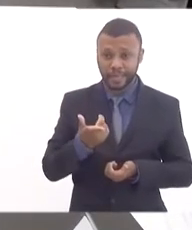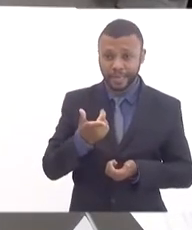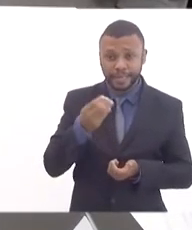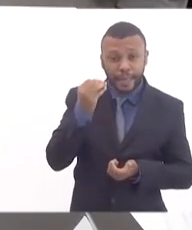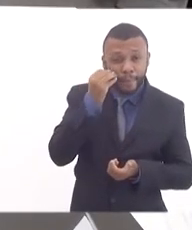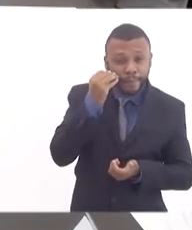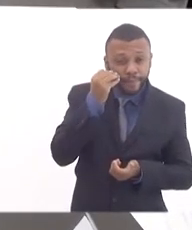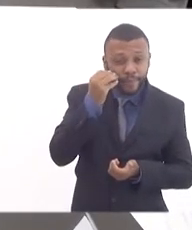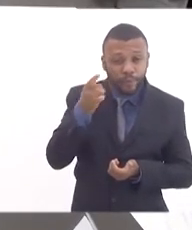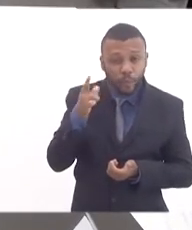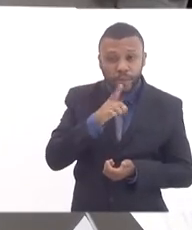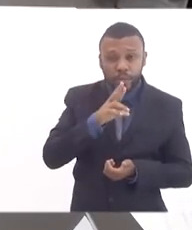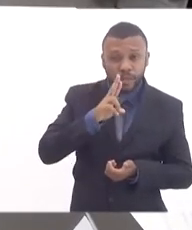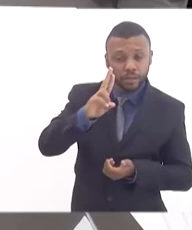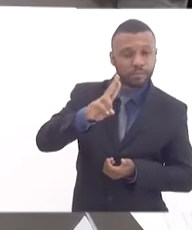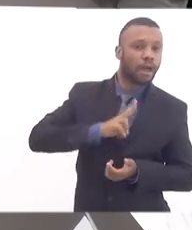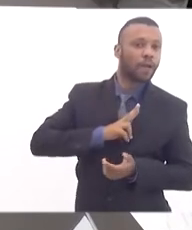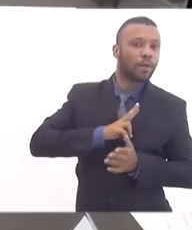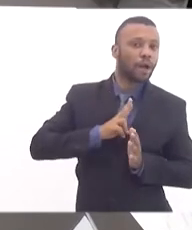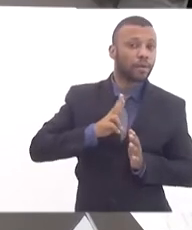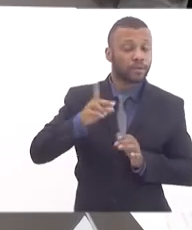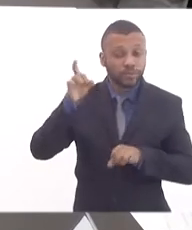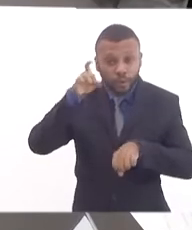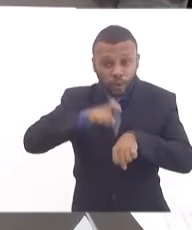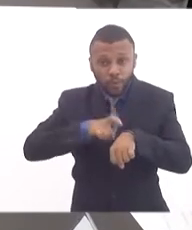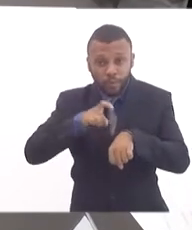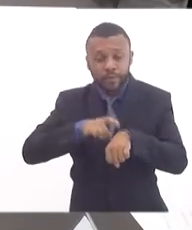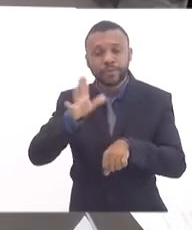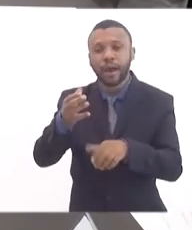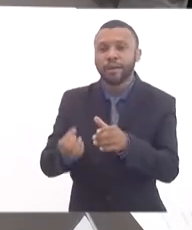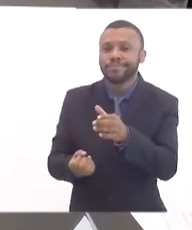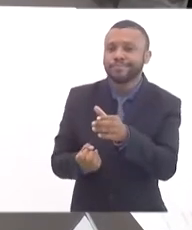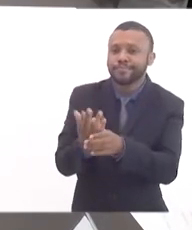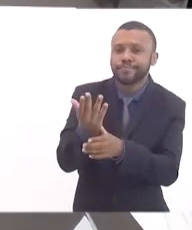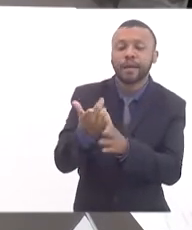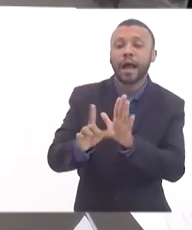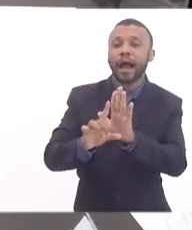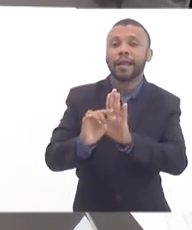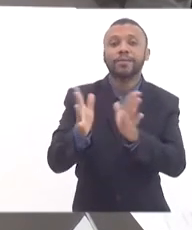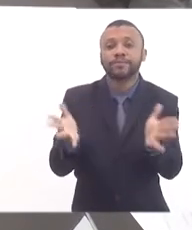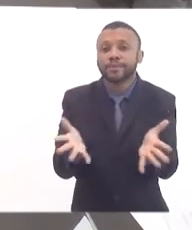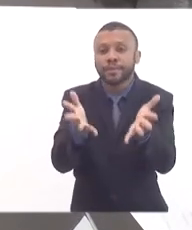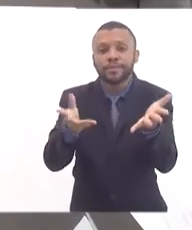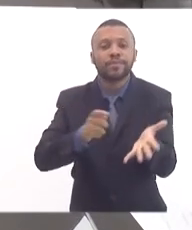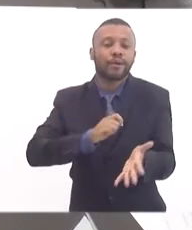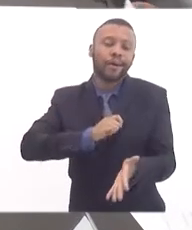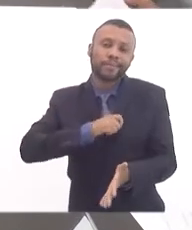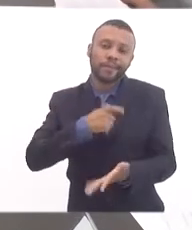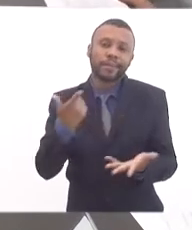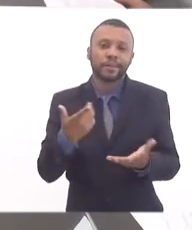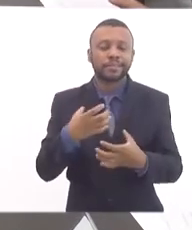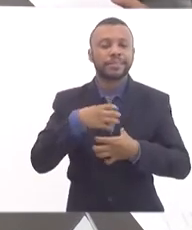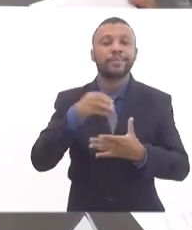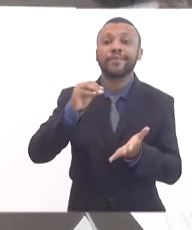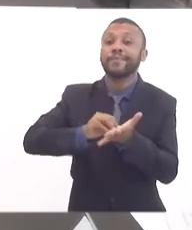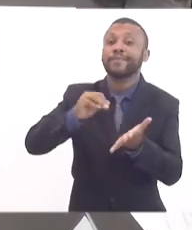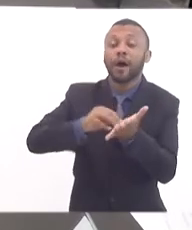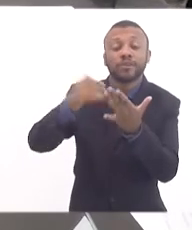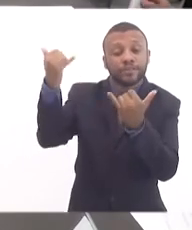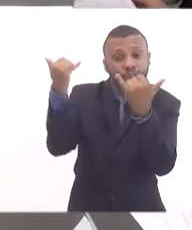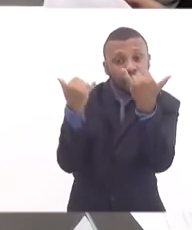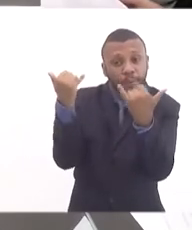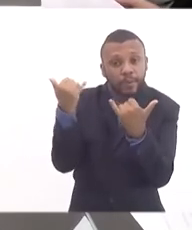estiver estabelecido o as o incentivo fiscal então eu sinto falta de dados mais